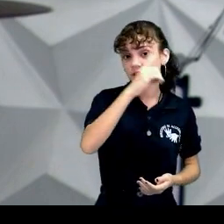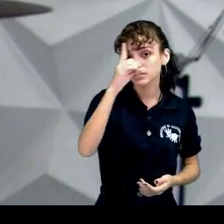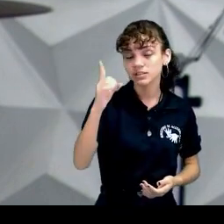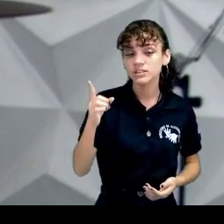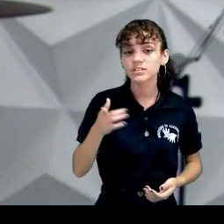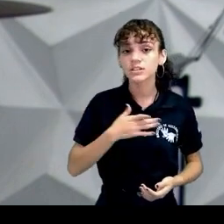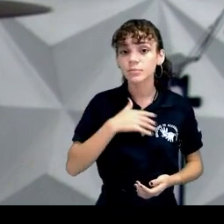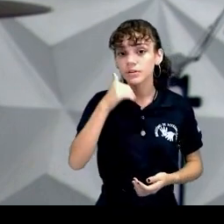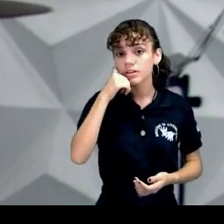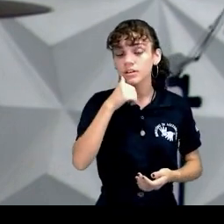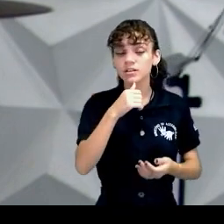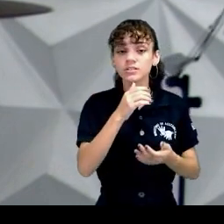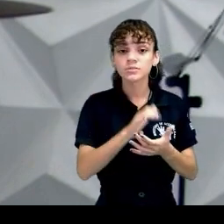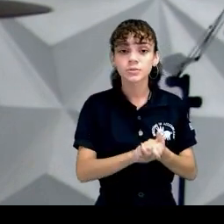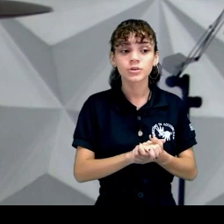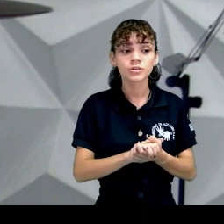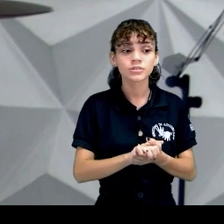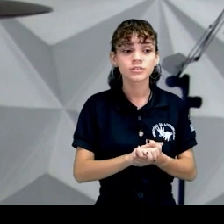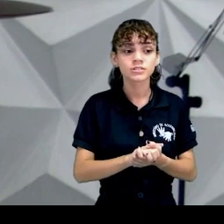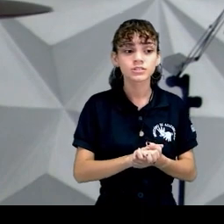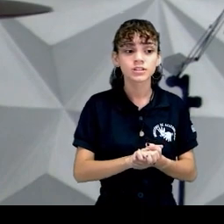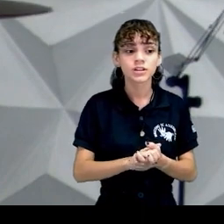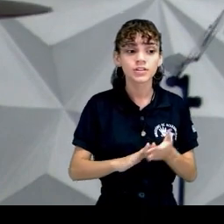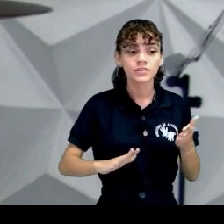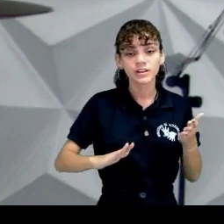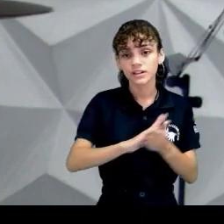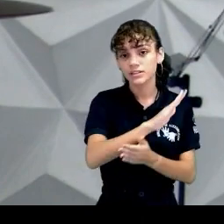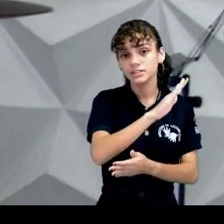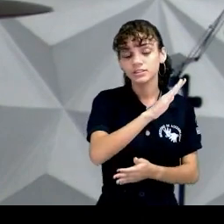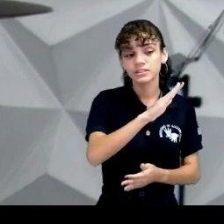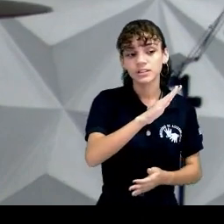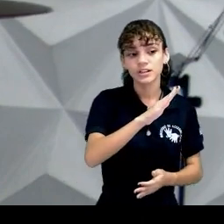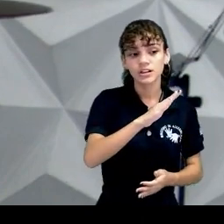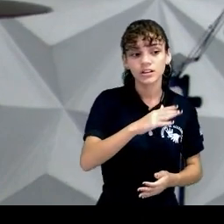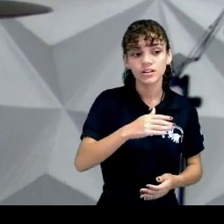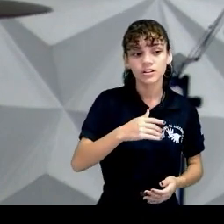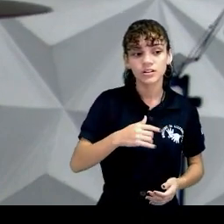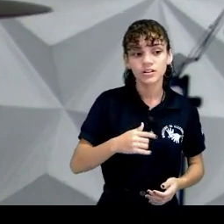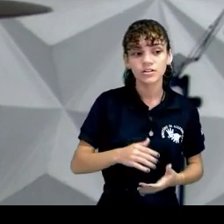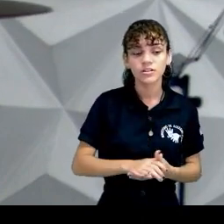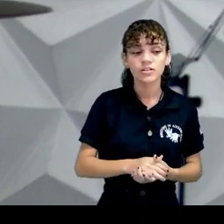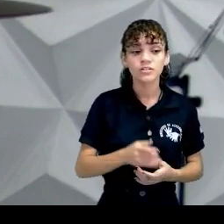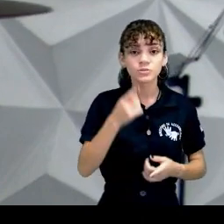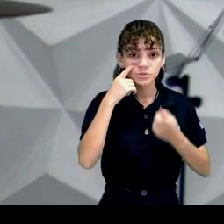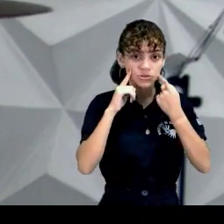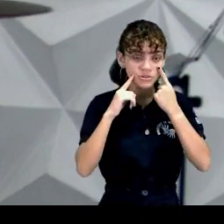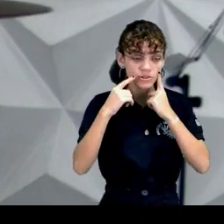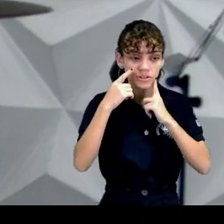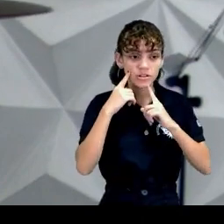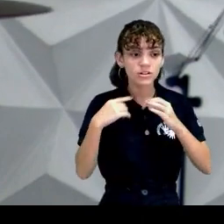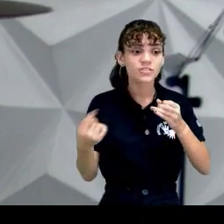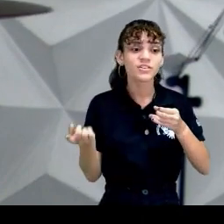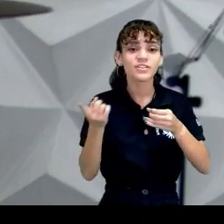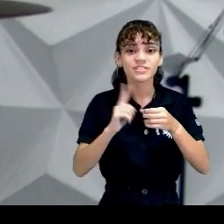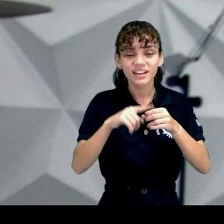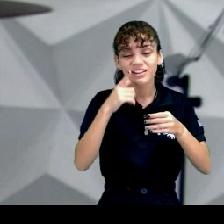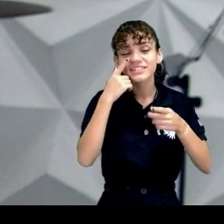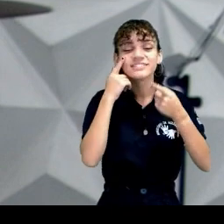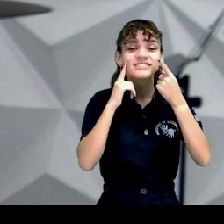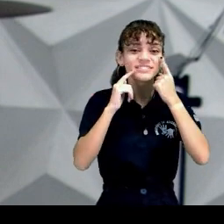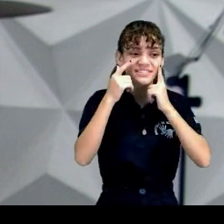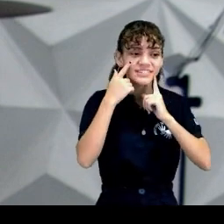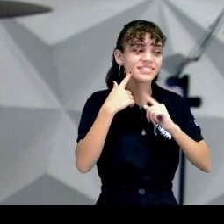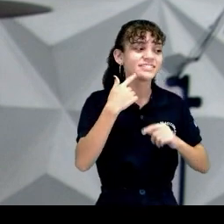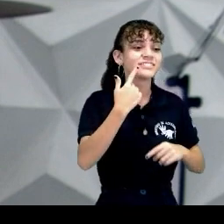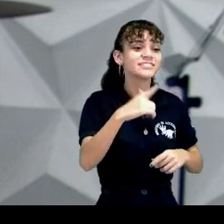chorando, porque aqueles 4 dias pareceram uma eternidade. Mas eu imagino o desafio daqueles leprosos, e claro,